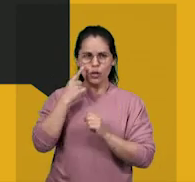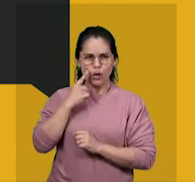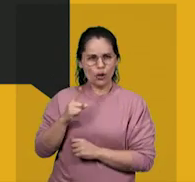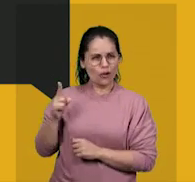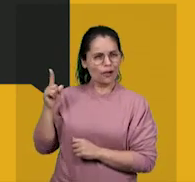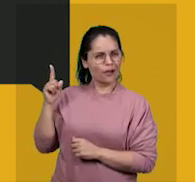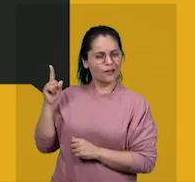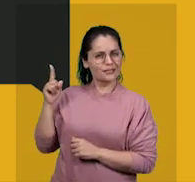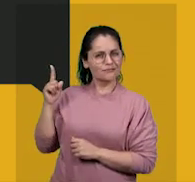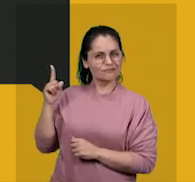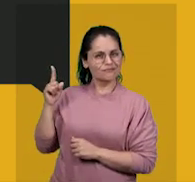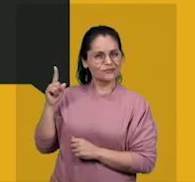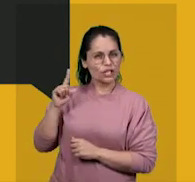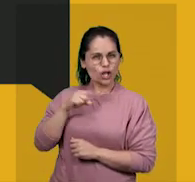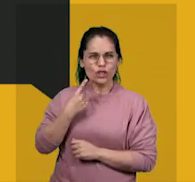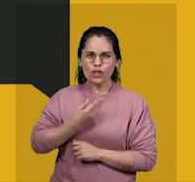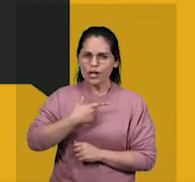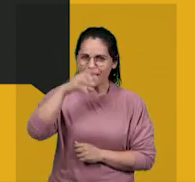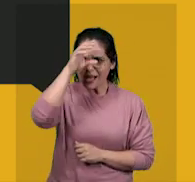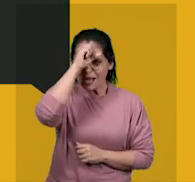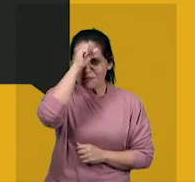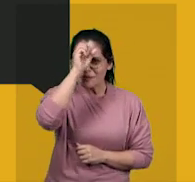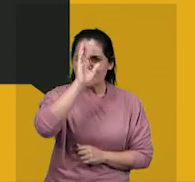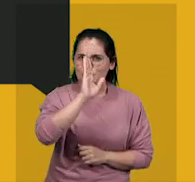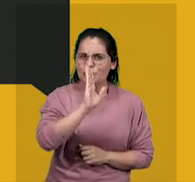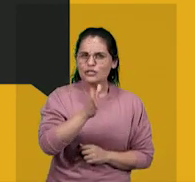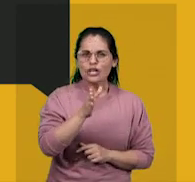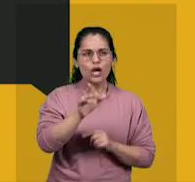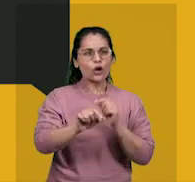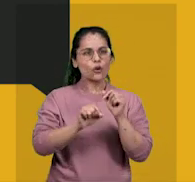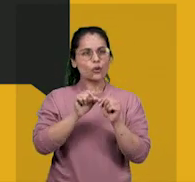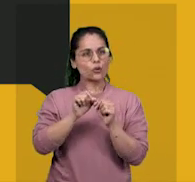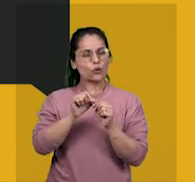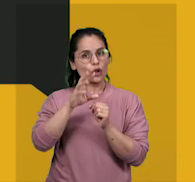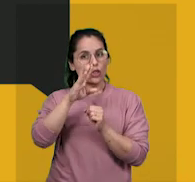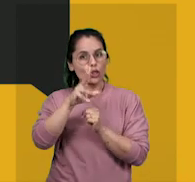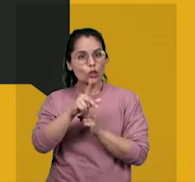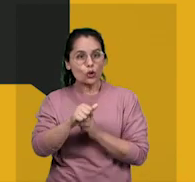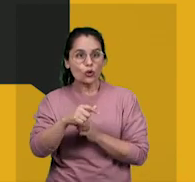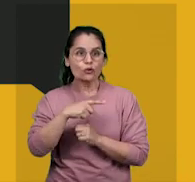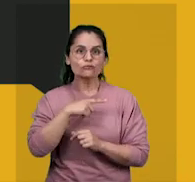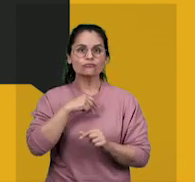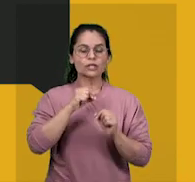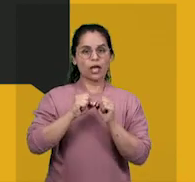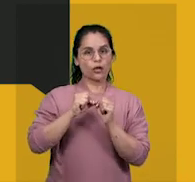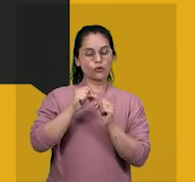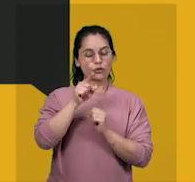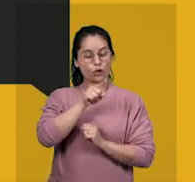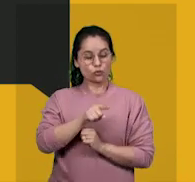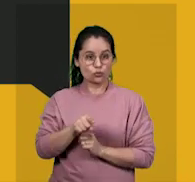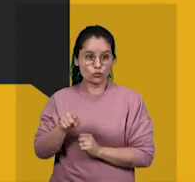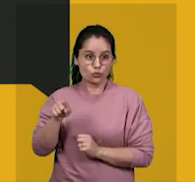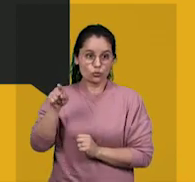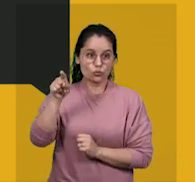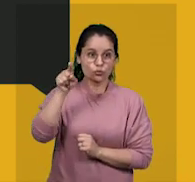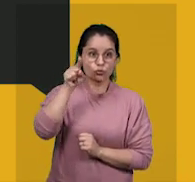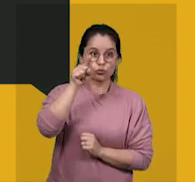vivos. Nós já aprendemos que os seres vivos têm um ciclo de vida.